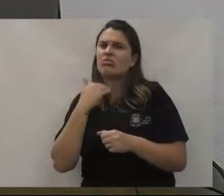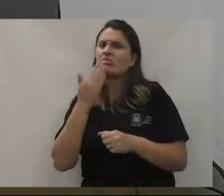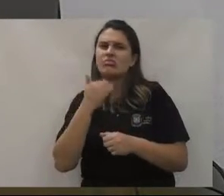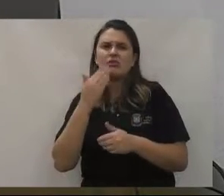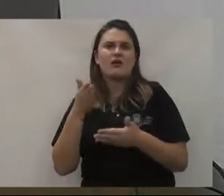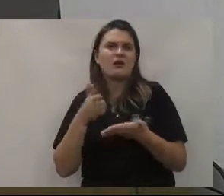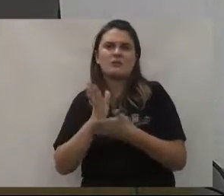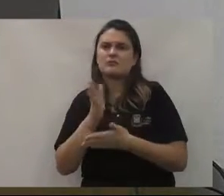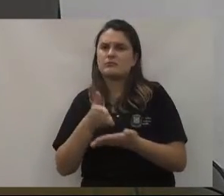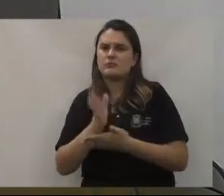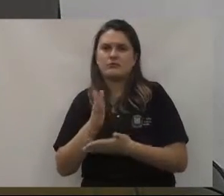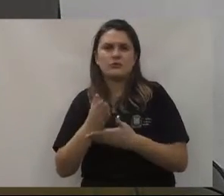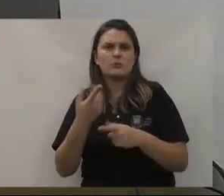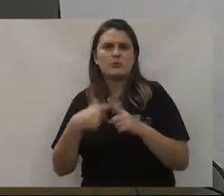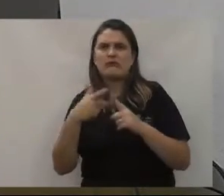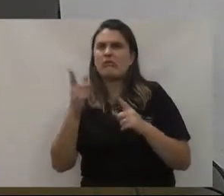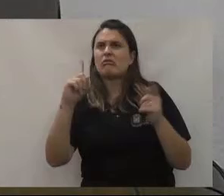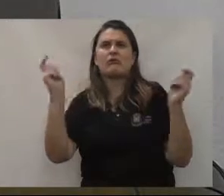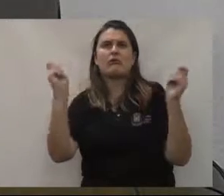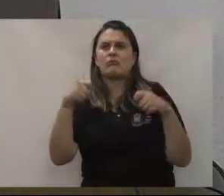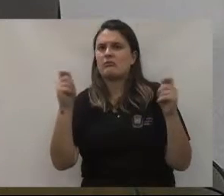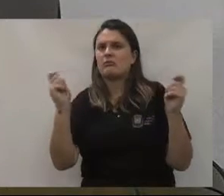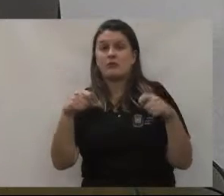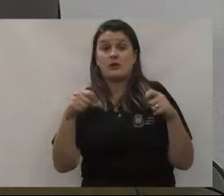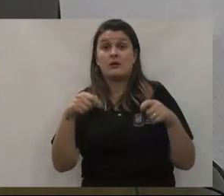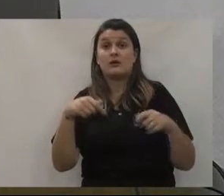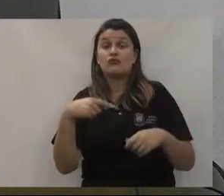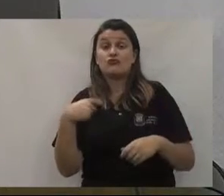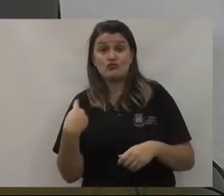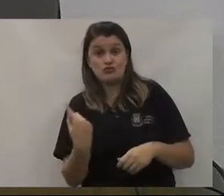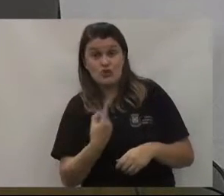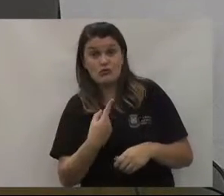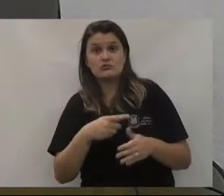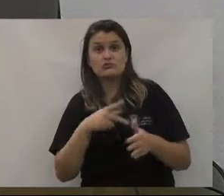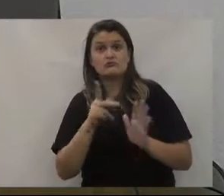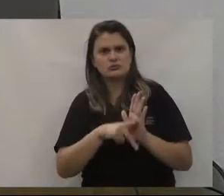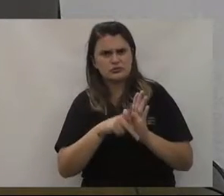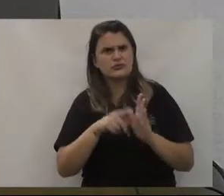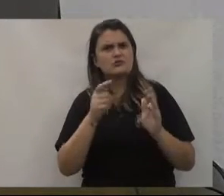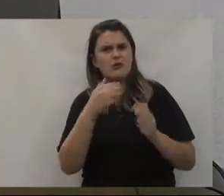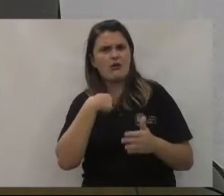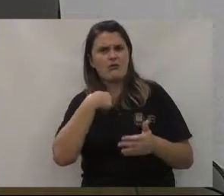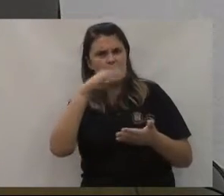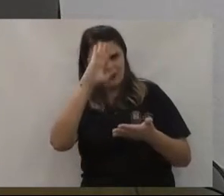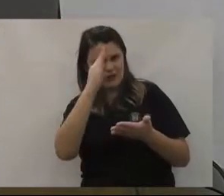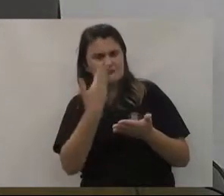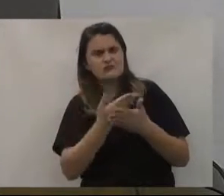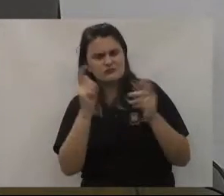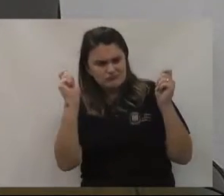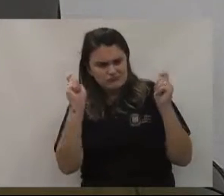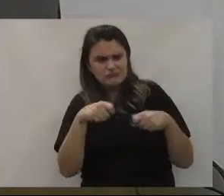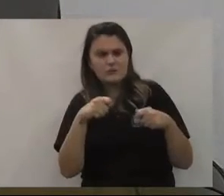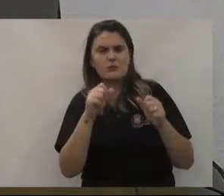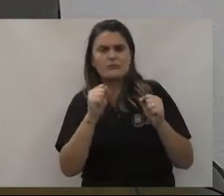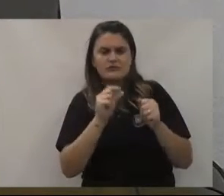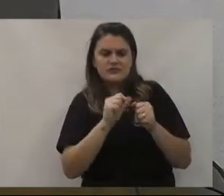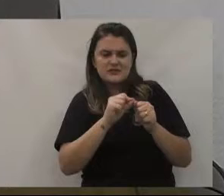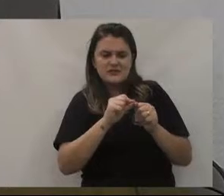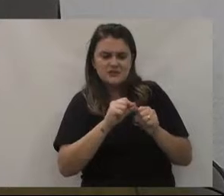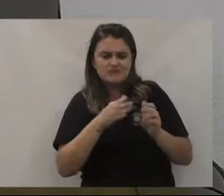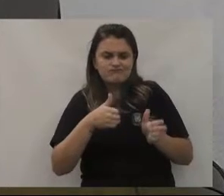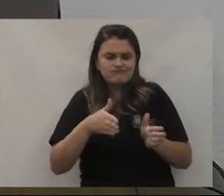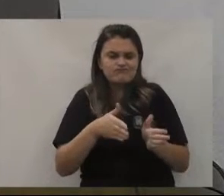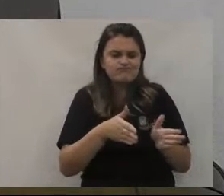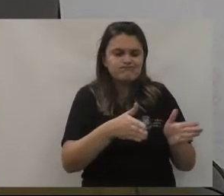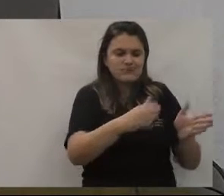aprovado por não ser viável. Então, esse nosso, eu acredito ser viável. Abrir um canal ou túnel ali